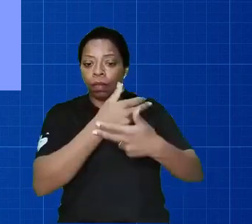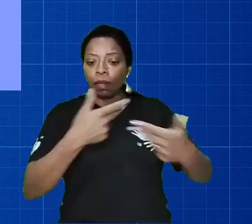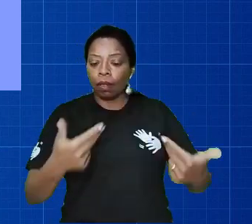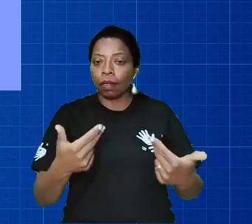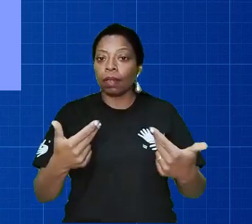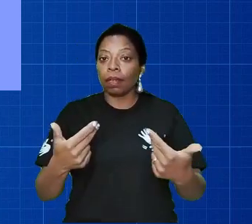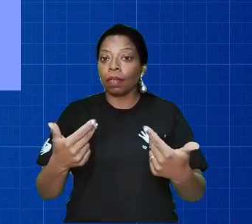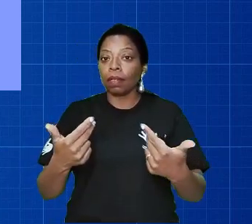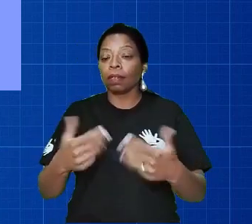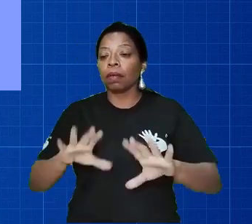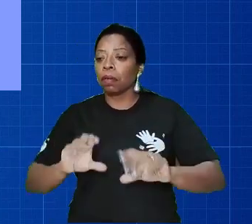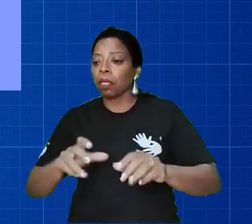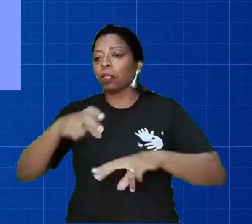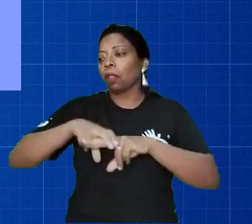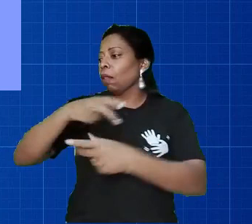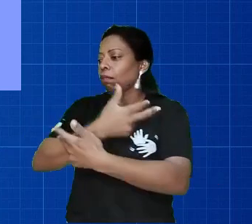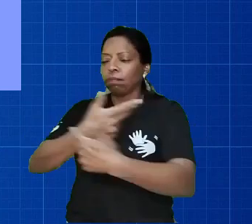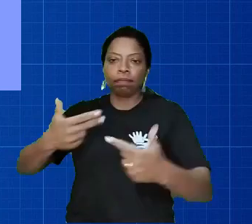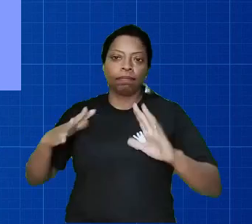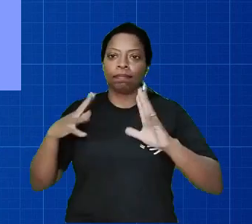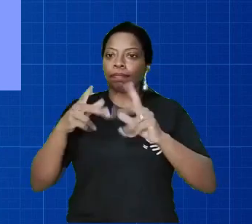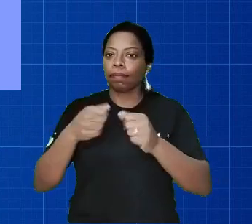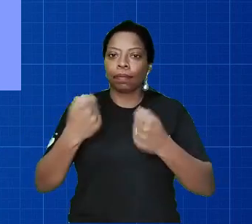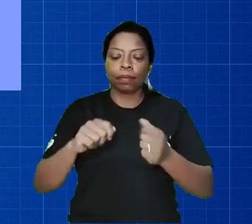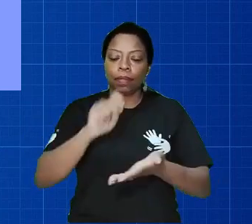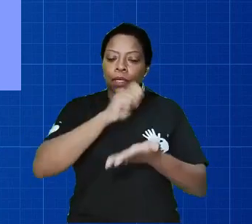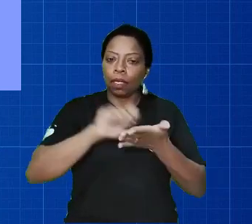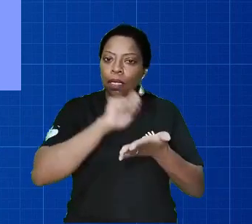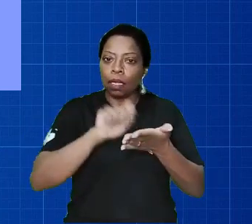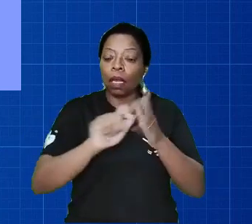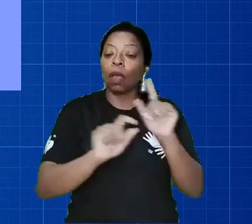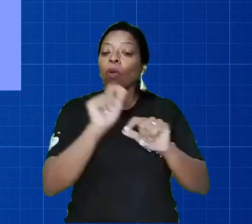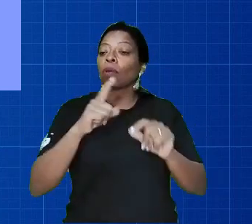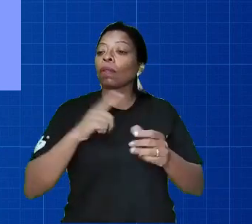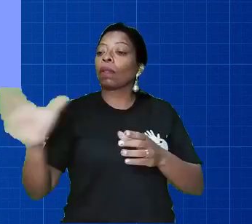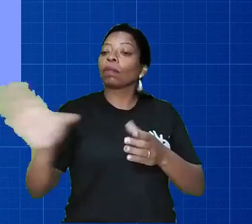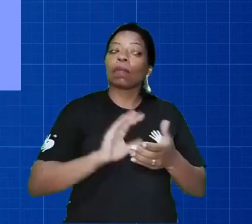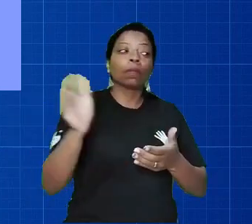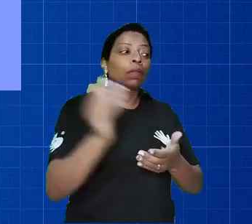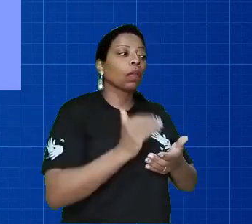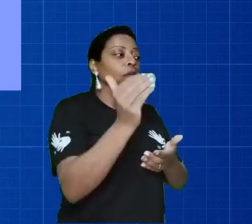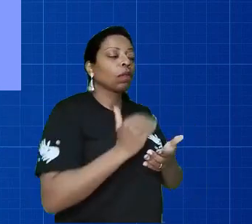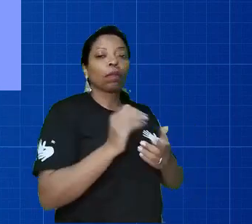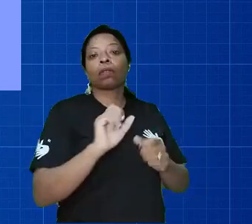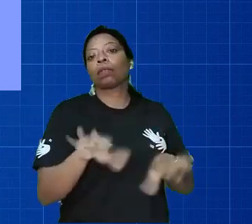registrados também, tanto as entradas como as baixas. E quando houver também